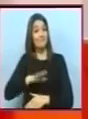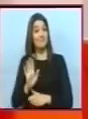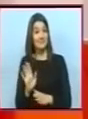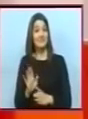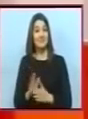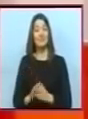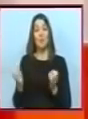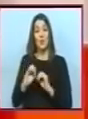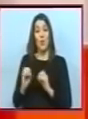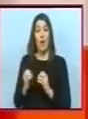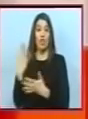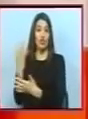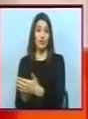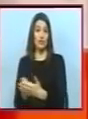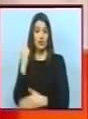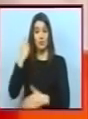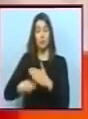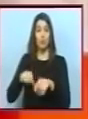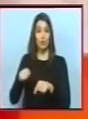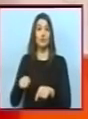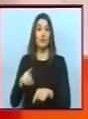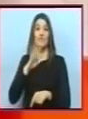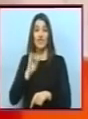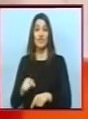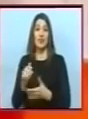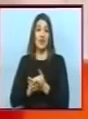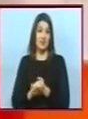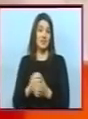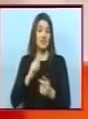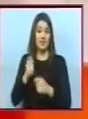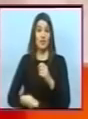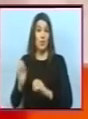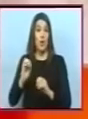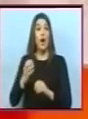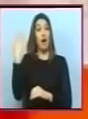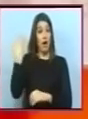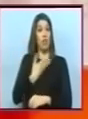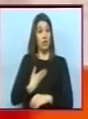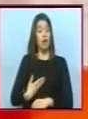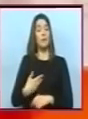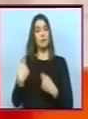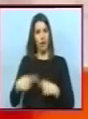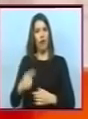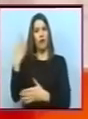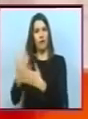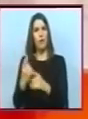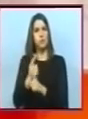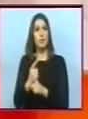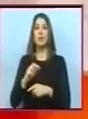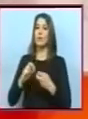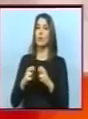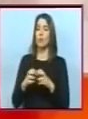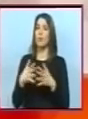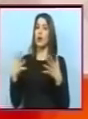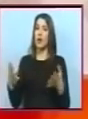não tributação é muito bom, porque no passado não foi assim e arranjavam-se vários problemas a nível da sucessão, nomeadamente não